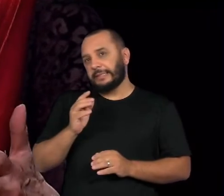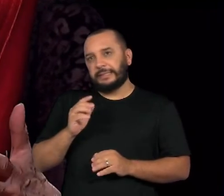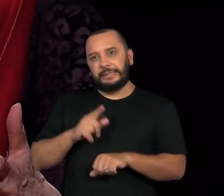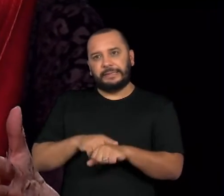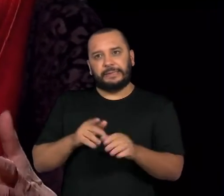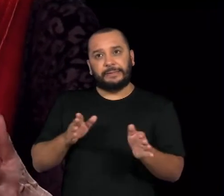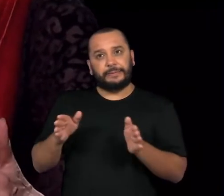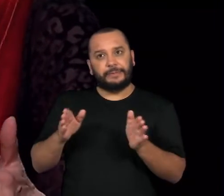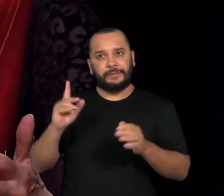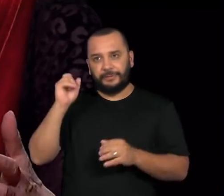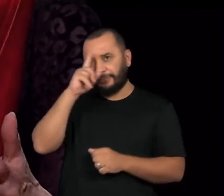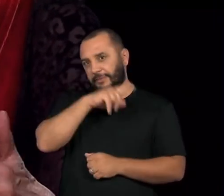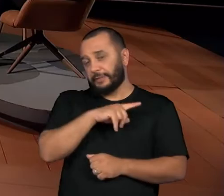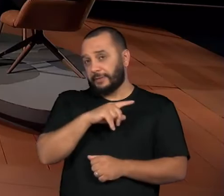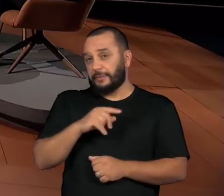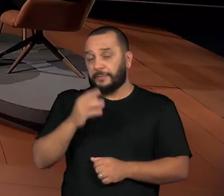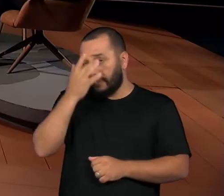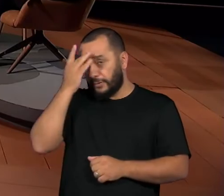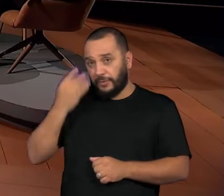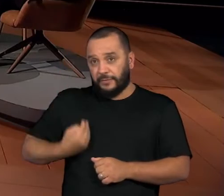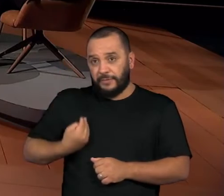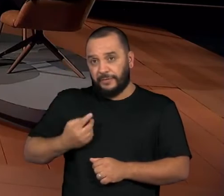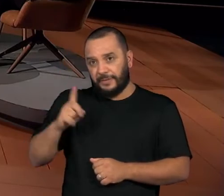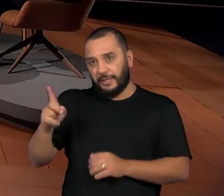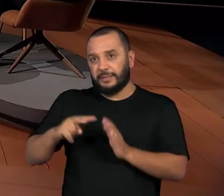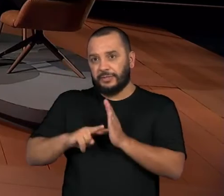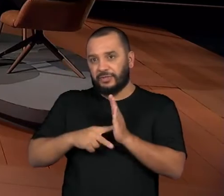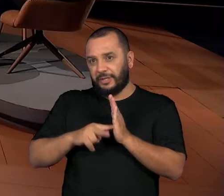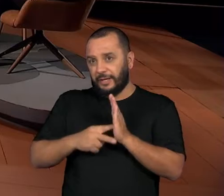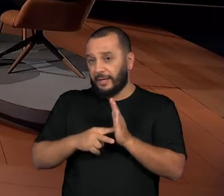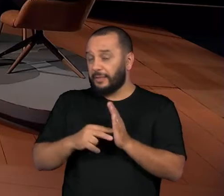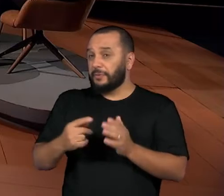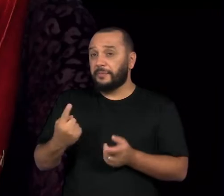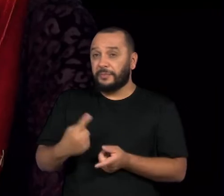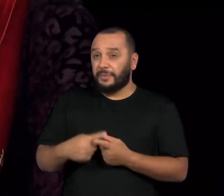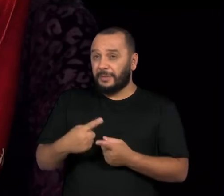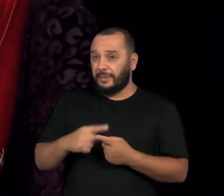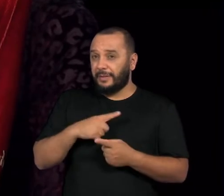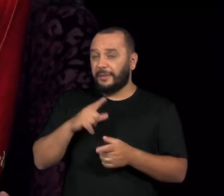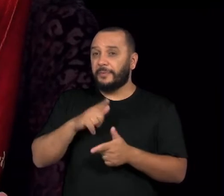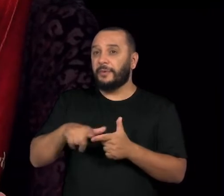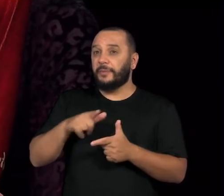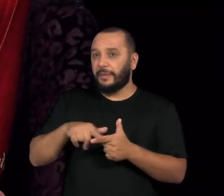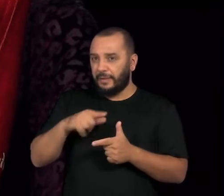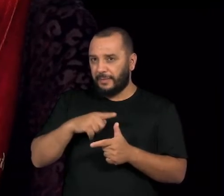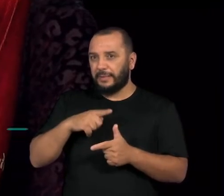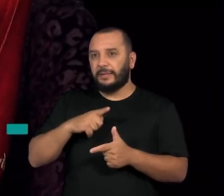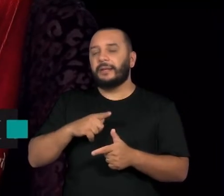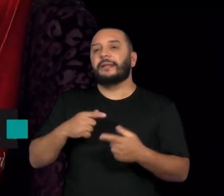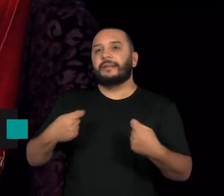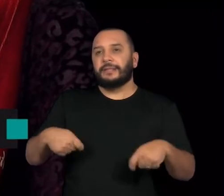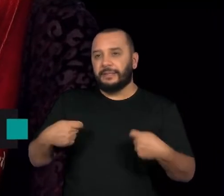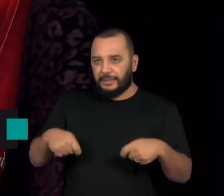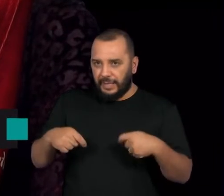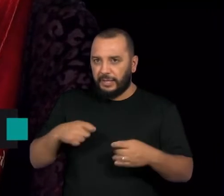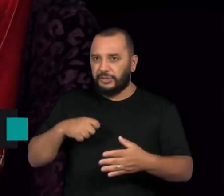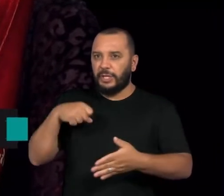está porque está bem, todo mundo está porque está ruim. Só tem o lado difícil, as necessidades,